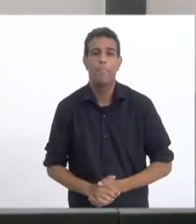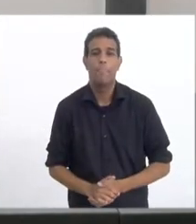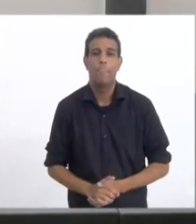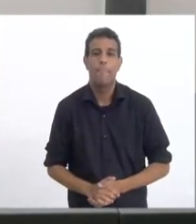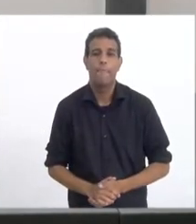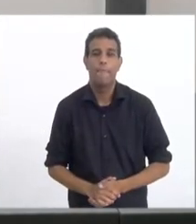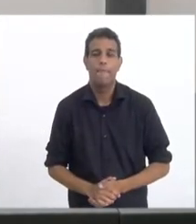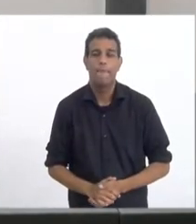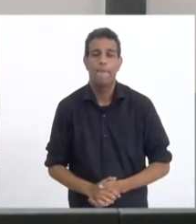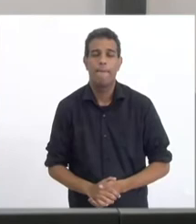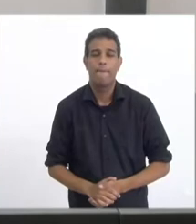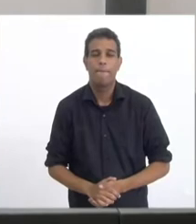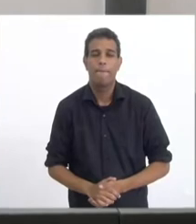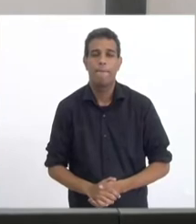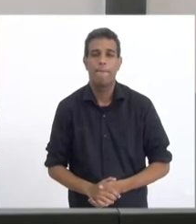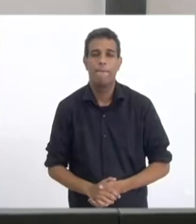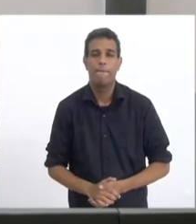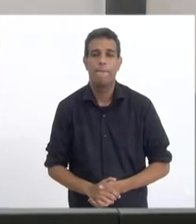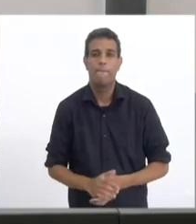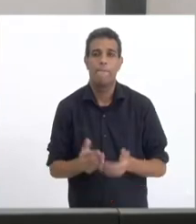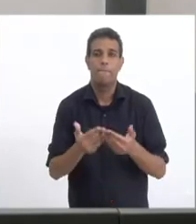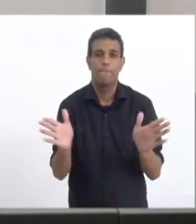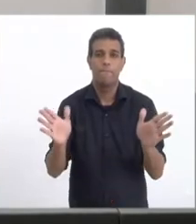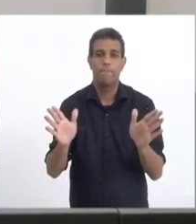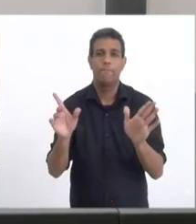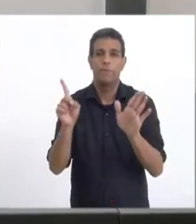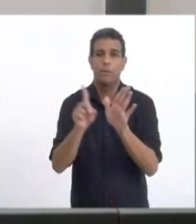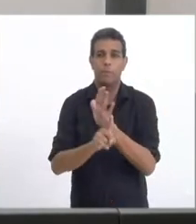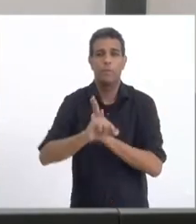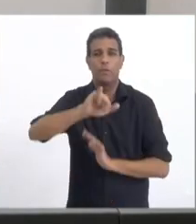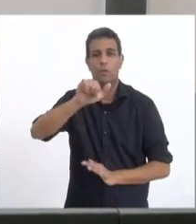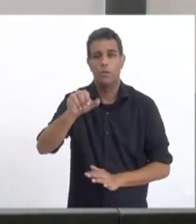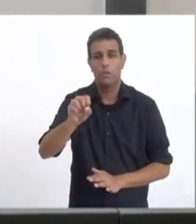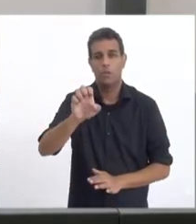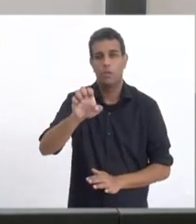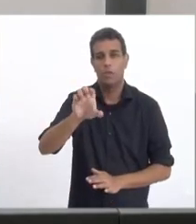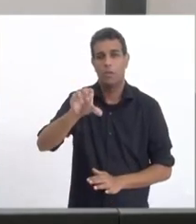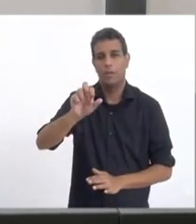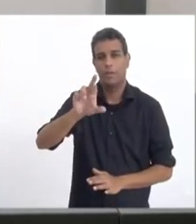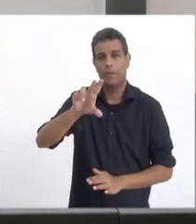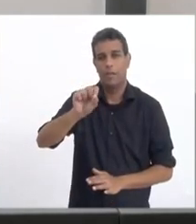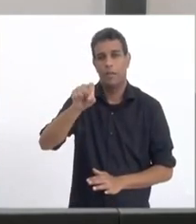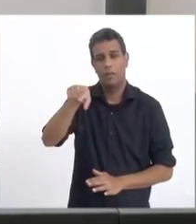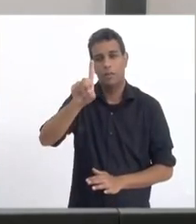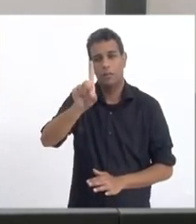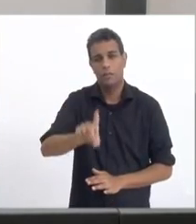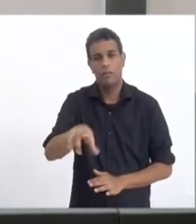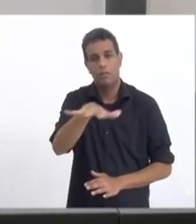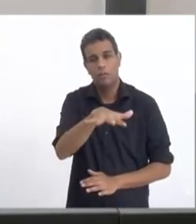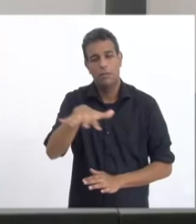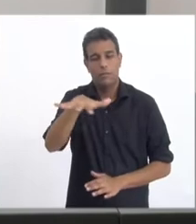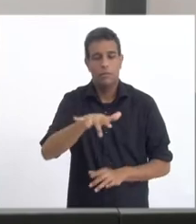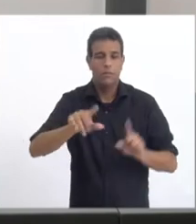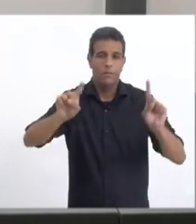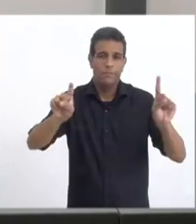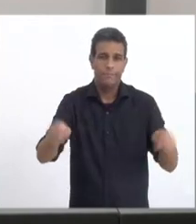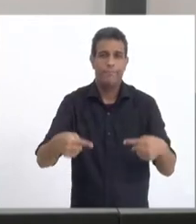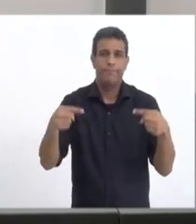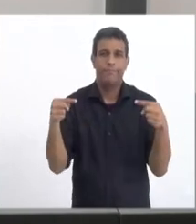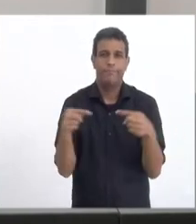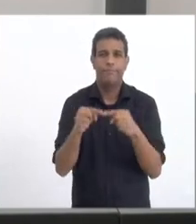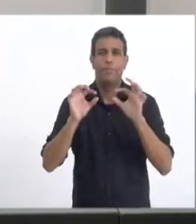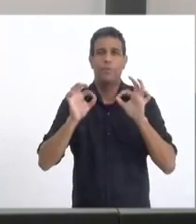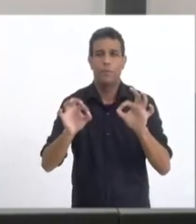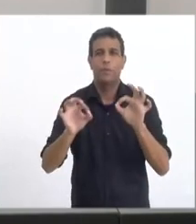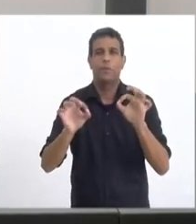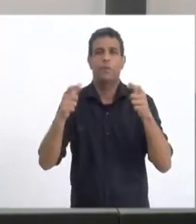abrir aqui a fala para o nosso amigo José Carlos de Medeiros, que ele é diretor regional do Desafio Jovem Ebenezer,